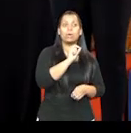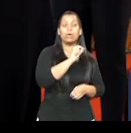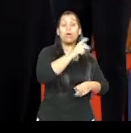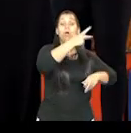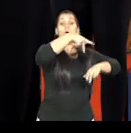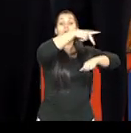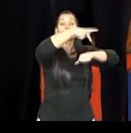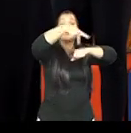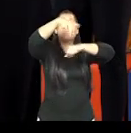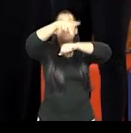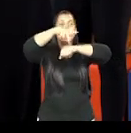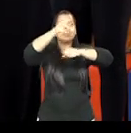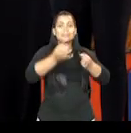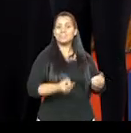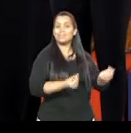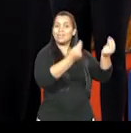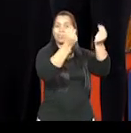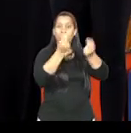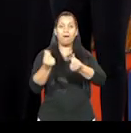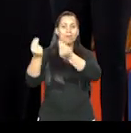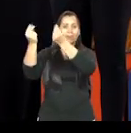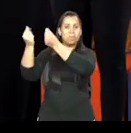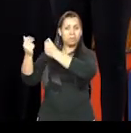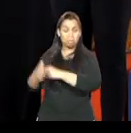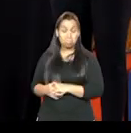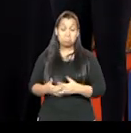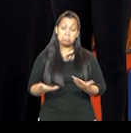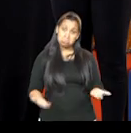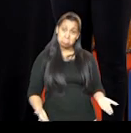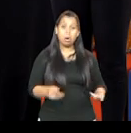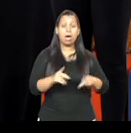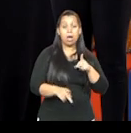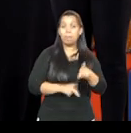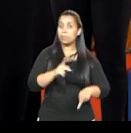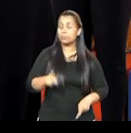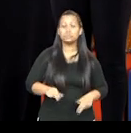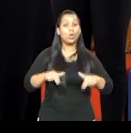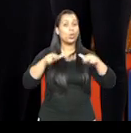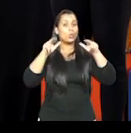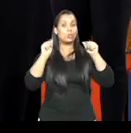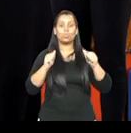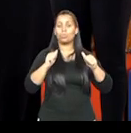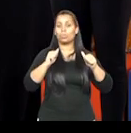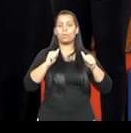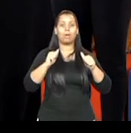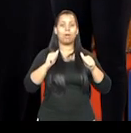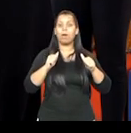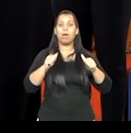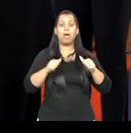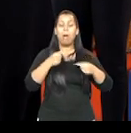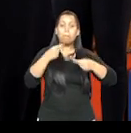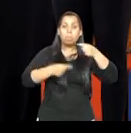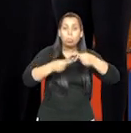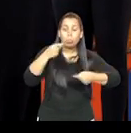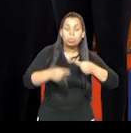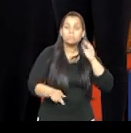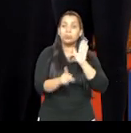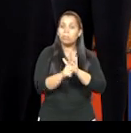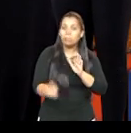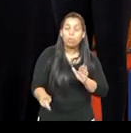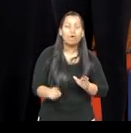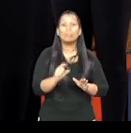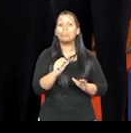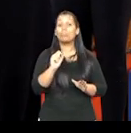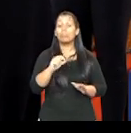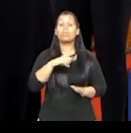Com isso, a população deles, que é um caso do Brasil, nunca tem políticas públicas suficientes para